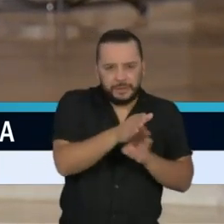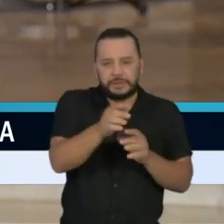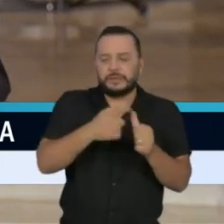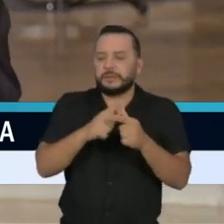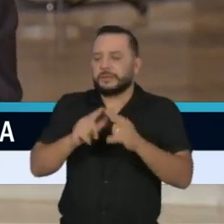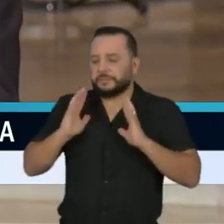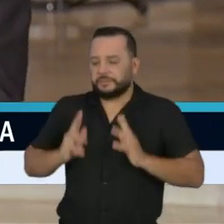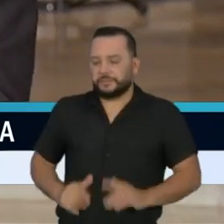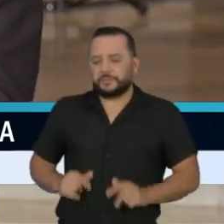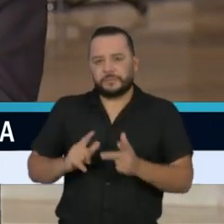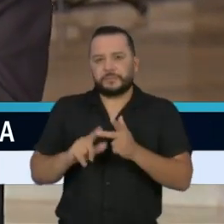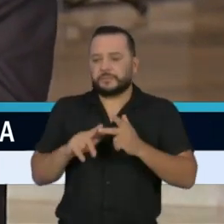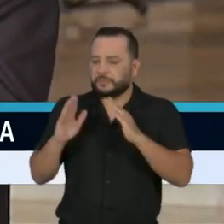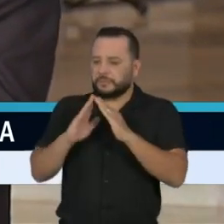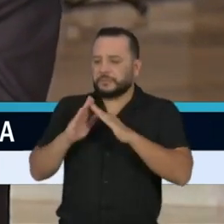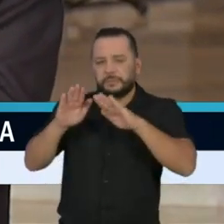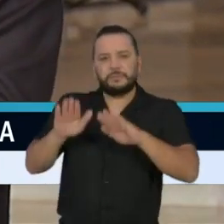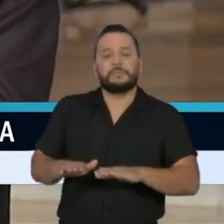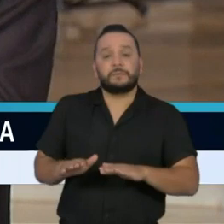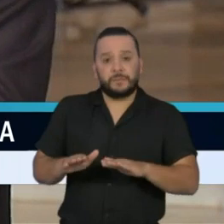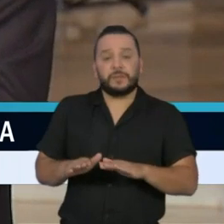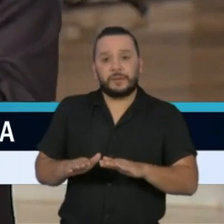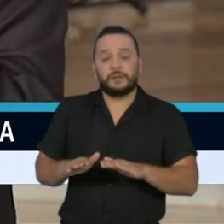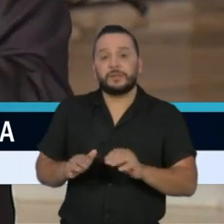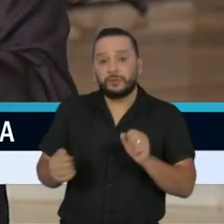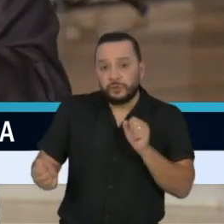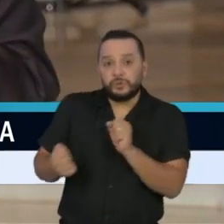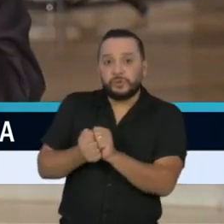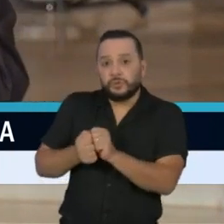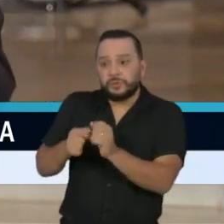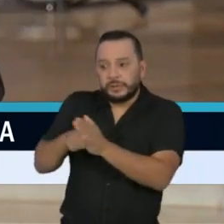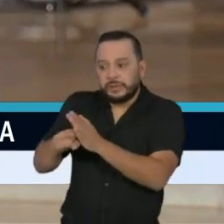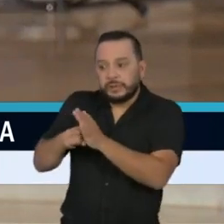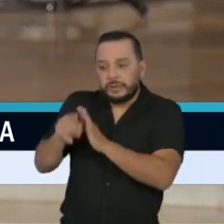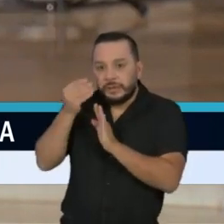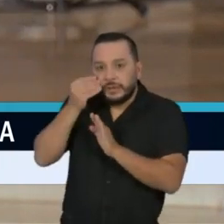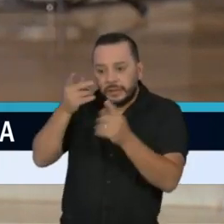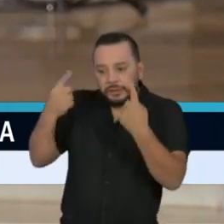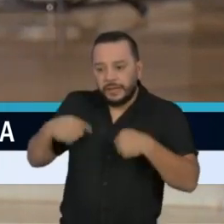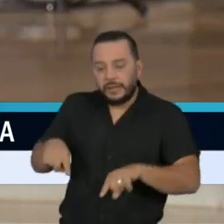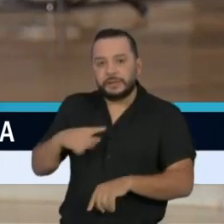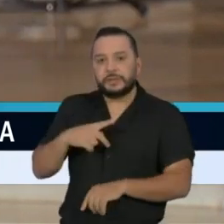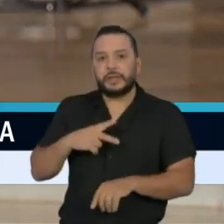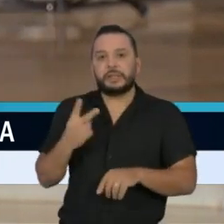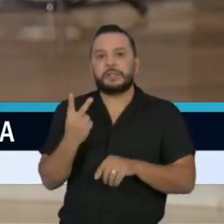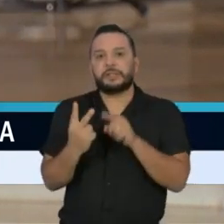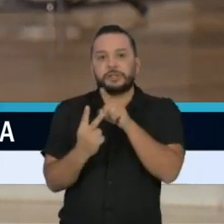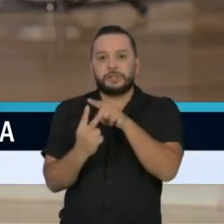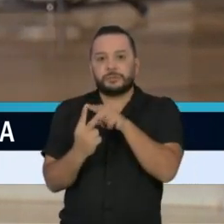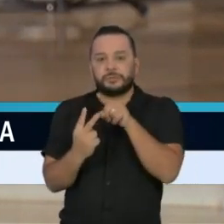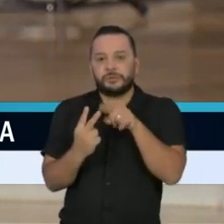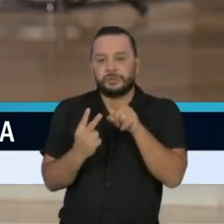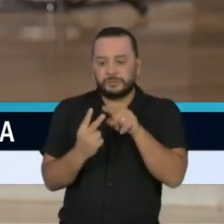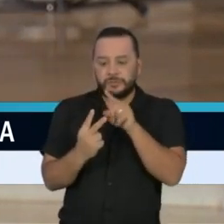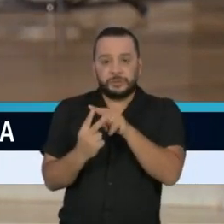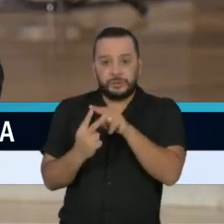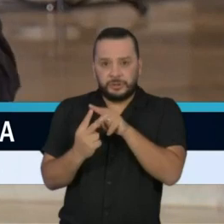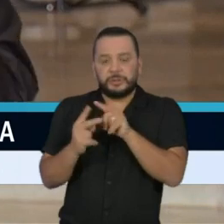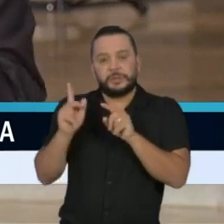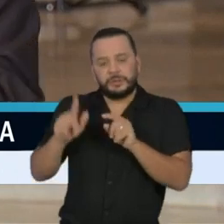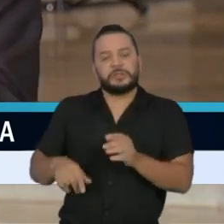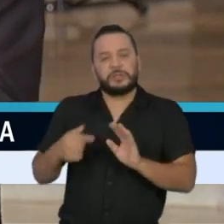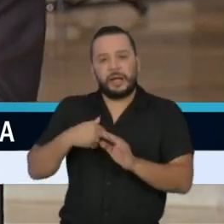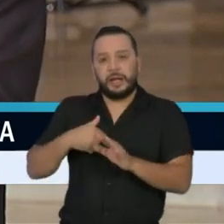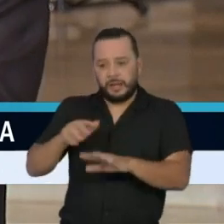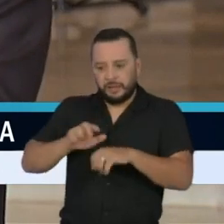higiene, elas se complementam com os testes. E os testes são de dois tipos. O teste na fase aguda, que é o